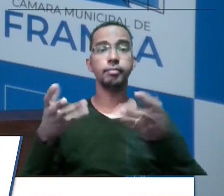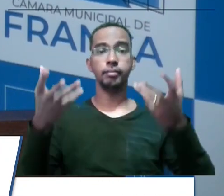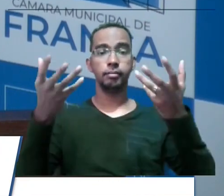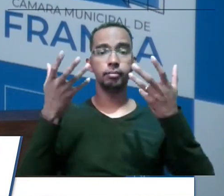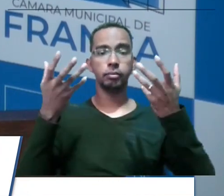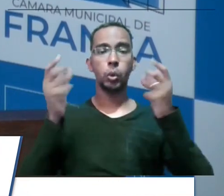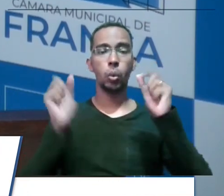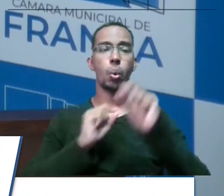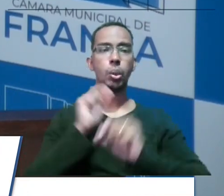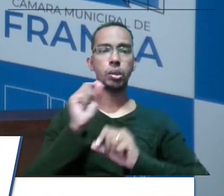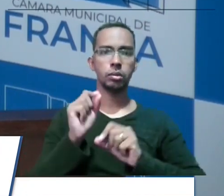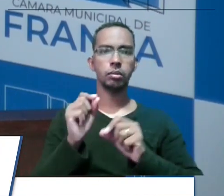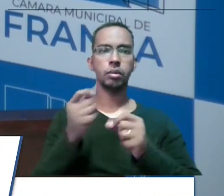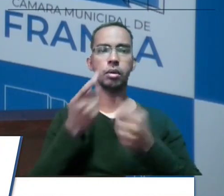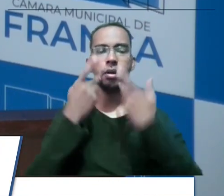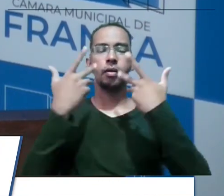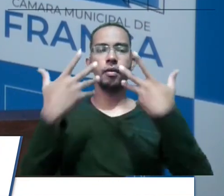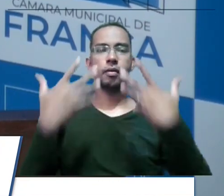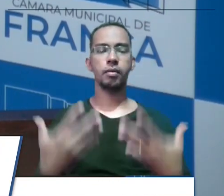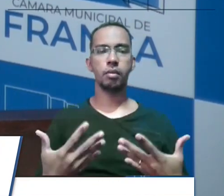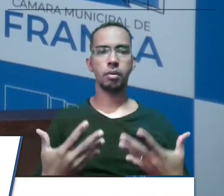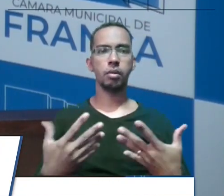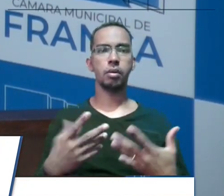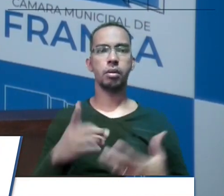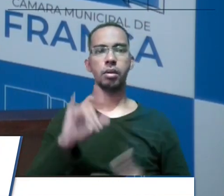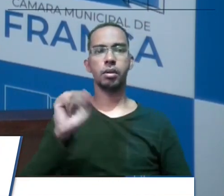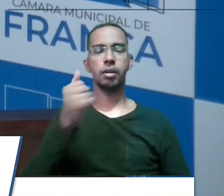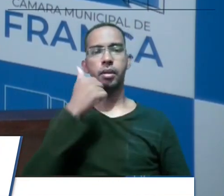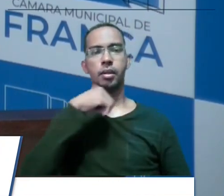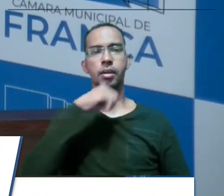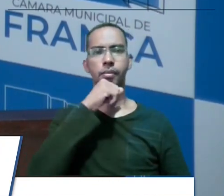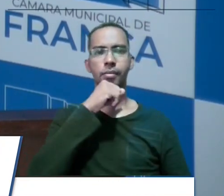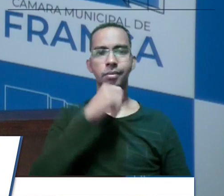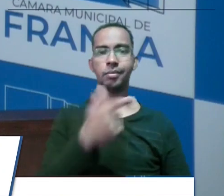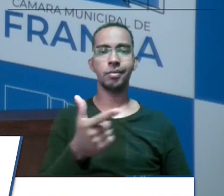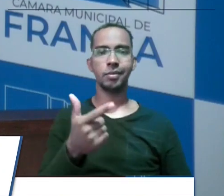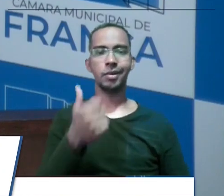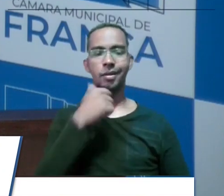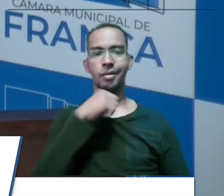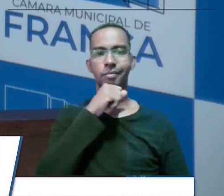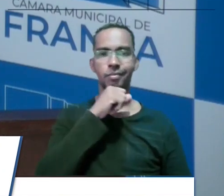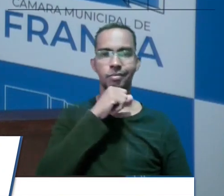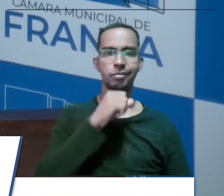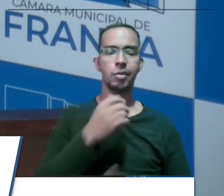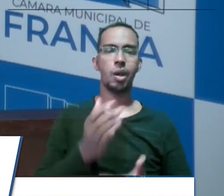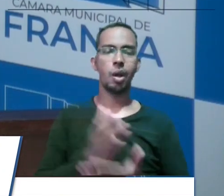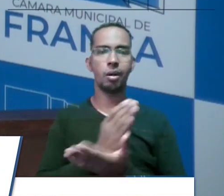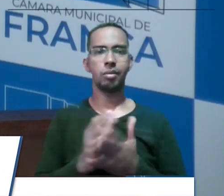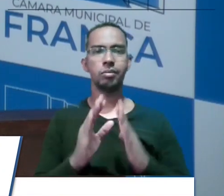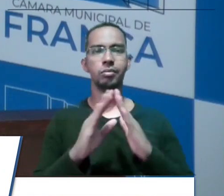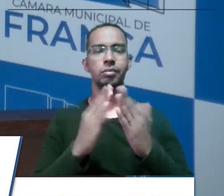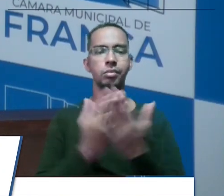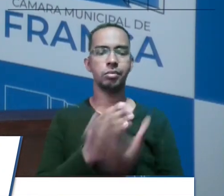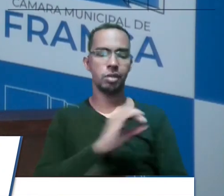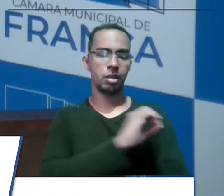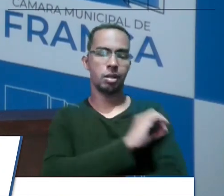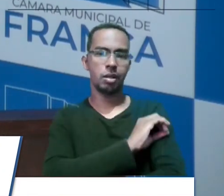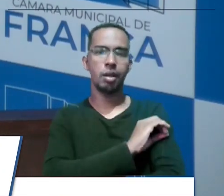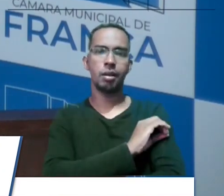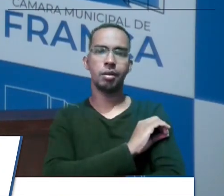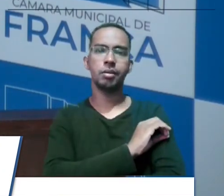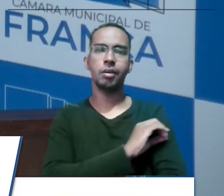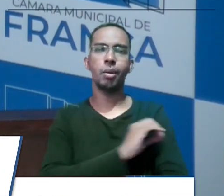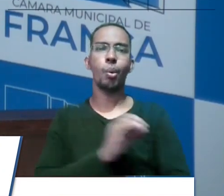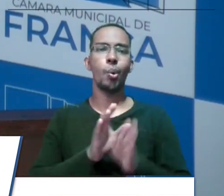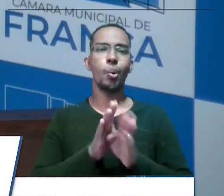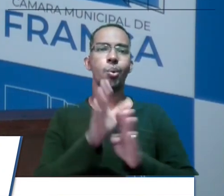Queria falar sobre o Dia das Mães sem as Mães. As creches de Franca foram orientadas pelo